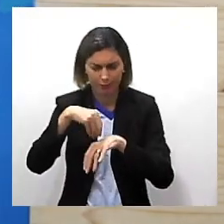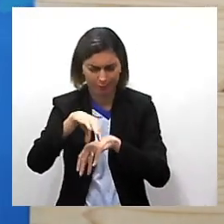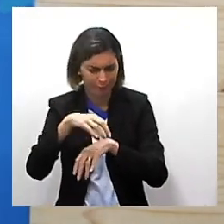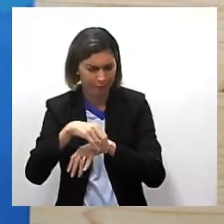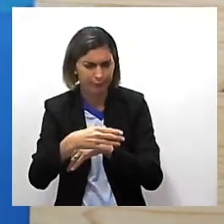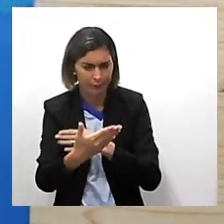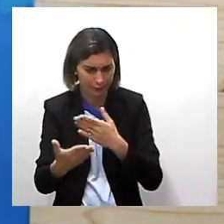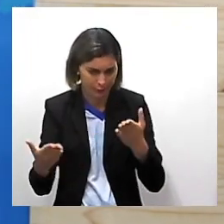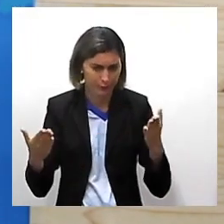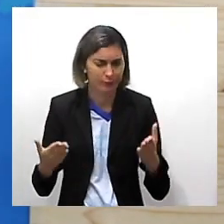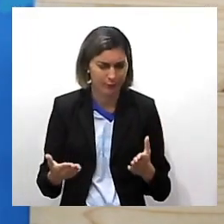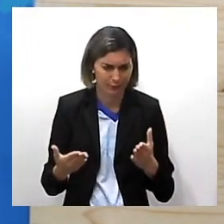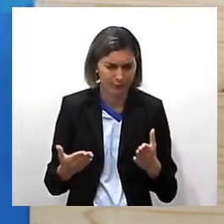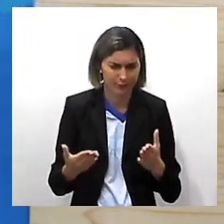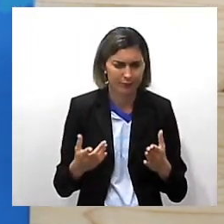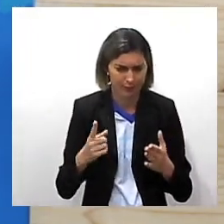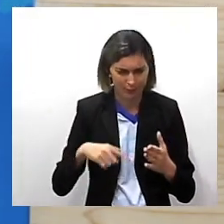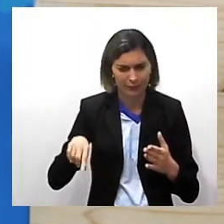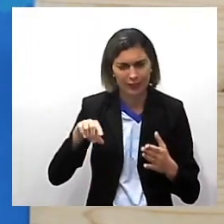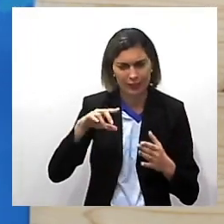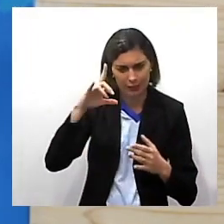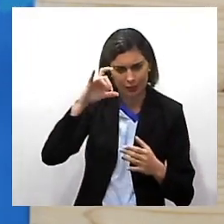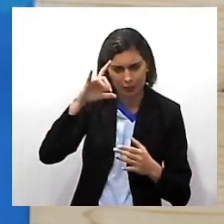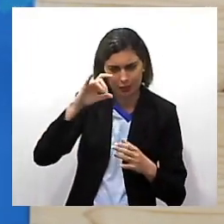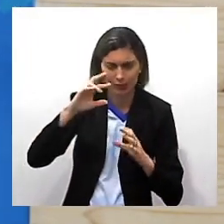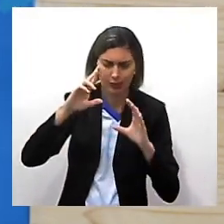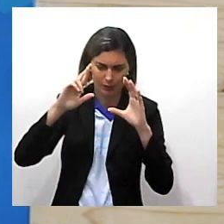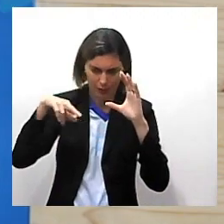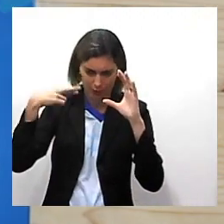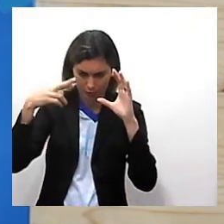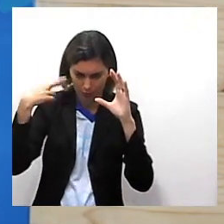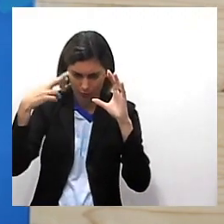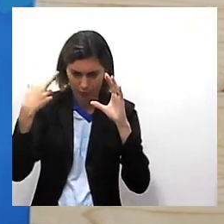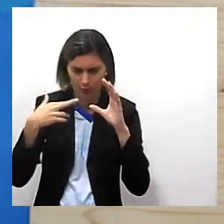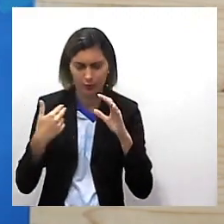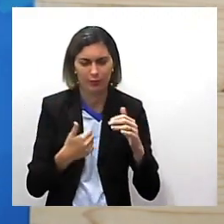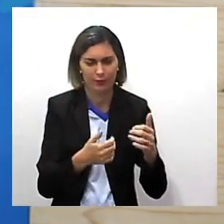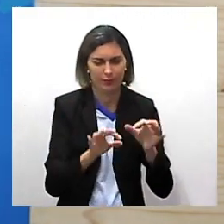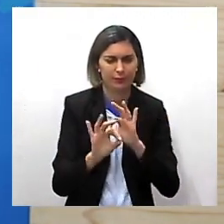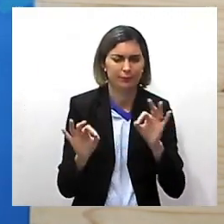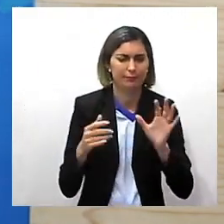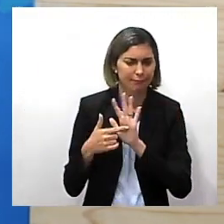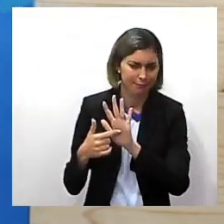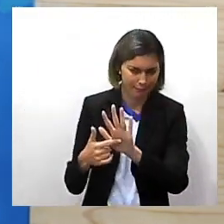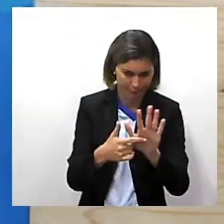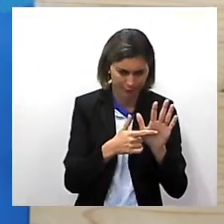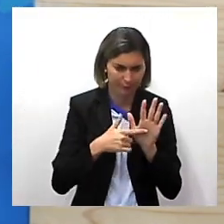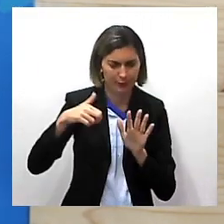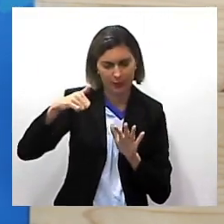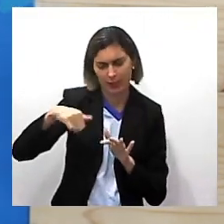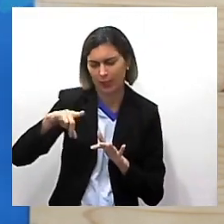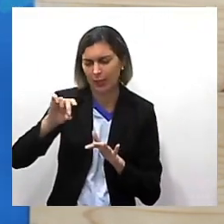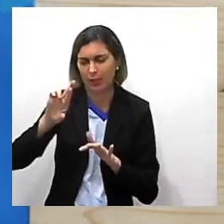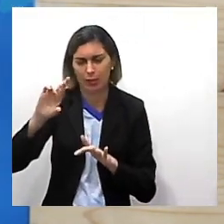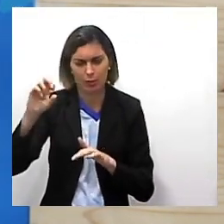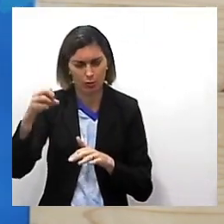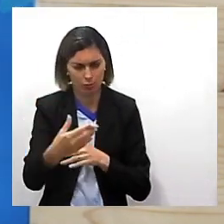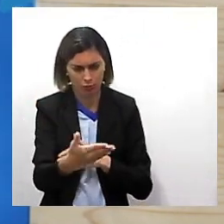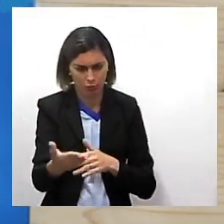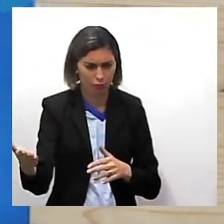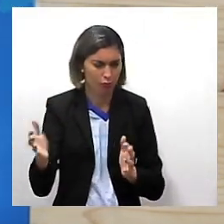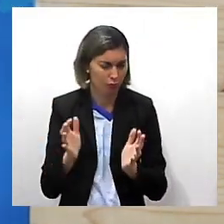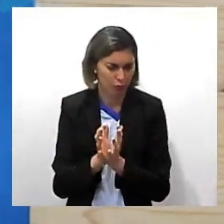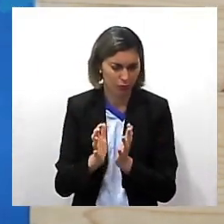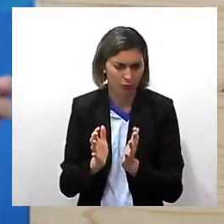pouquinho pro Instagram de Robertão da transmissão. Vamos apresentar o Anderson para vocês aí nessa